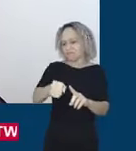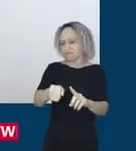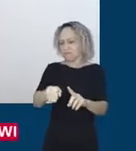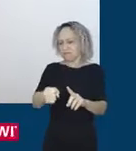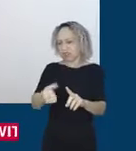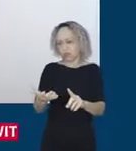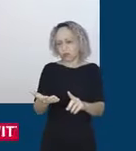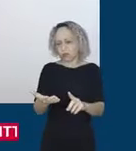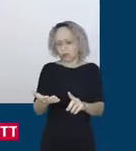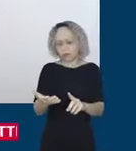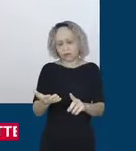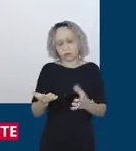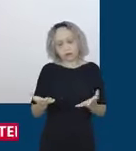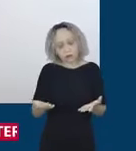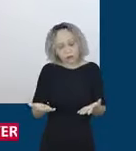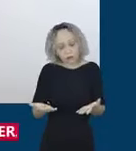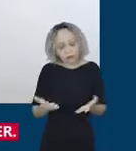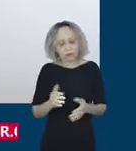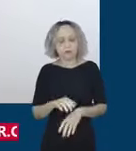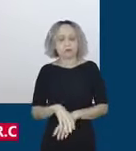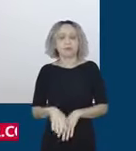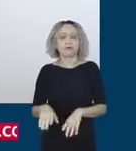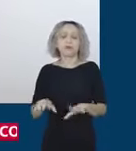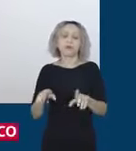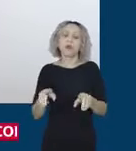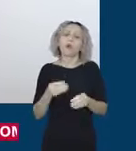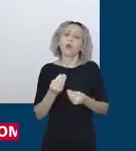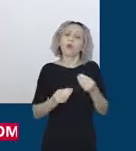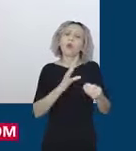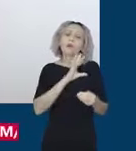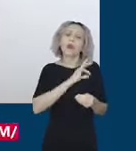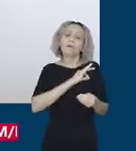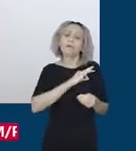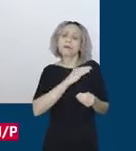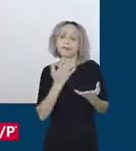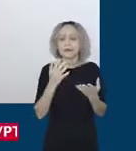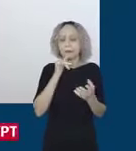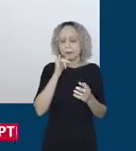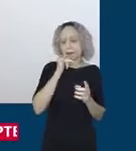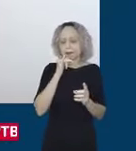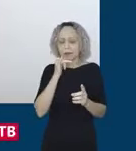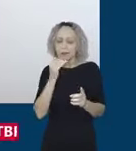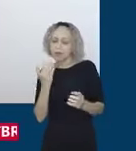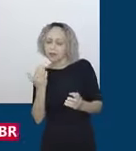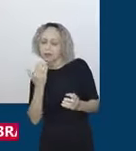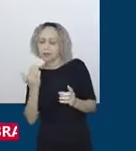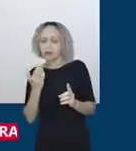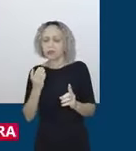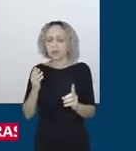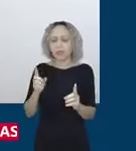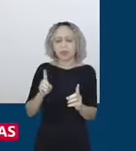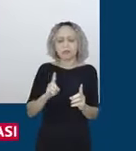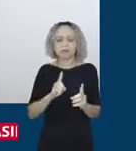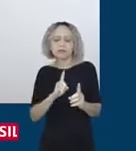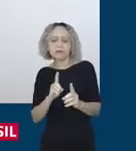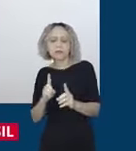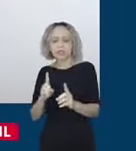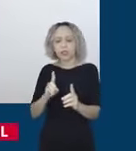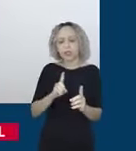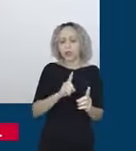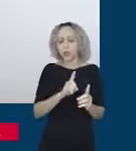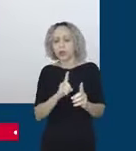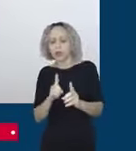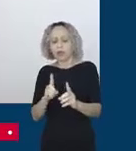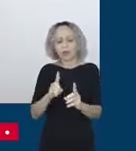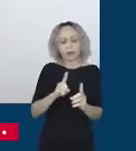com a abordagem policial? Na verdade, é fazer uma reeducação da nossa polícia. Com todo o respeito, que nós